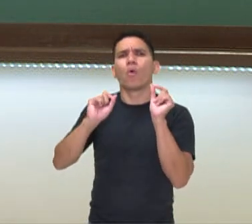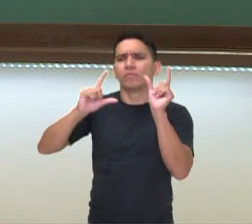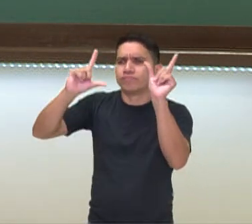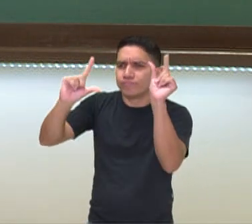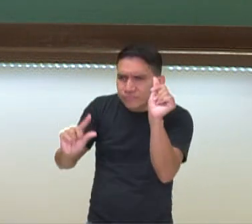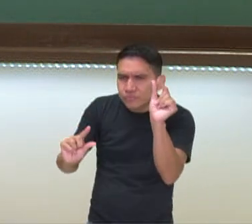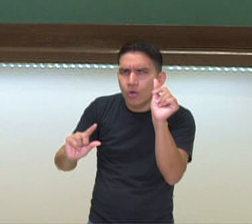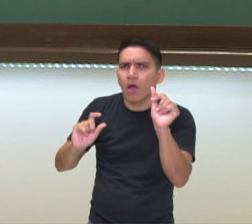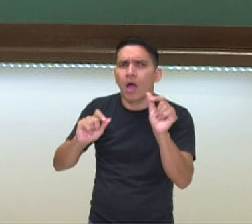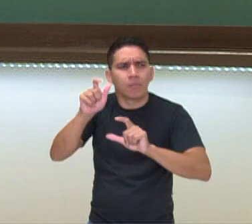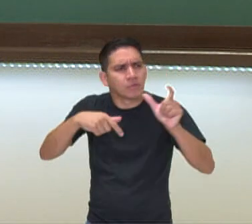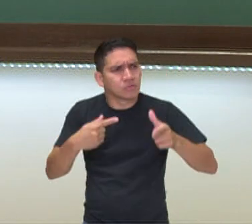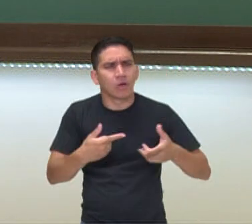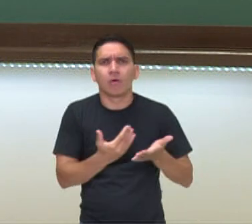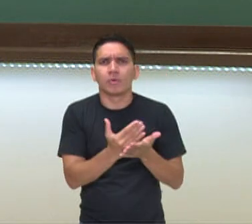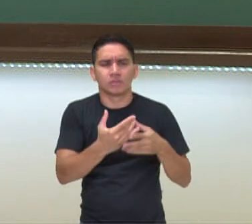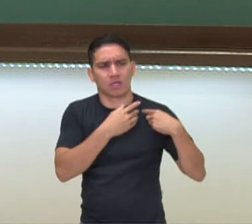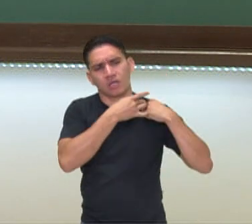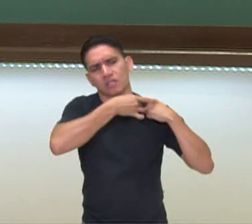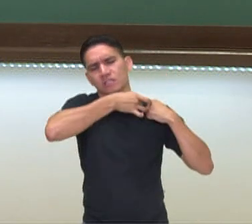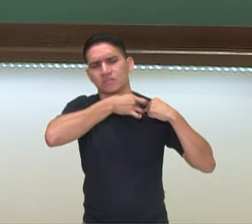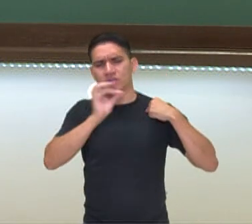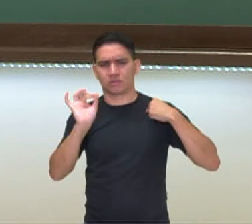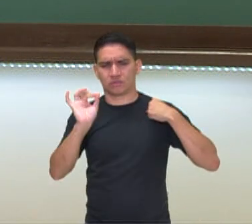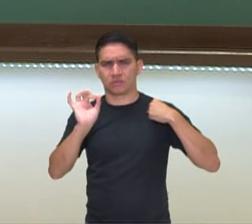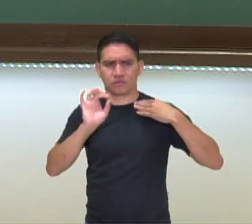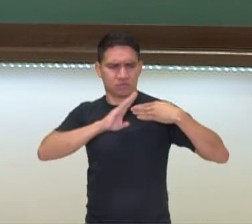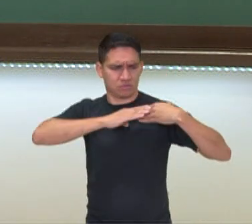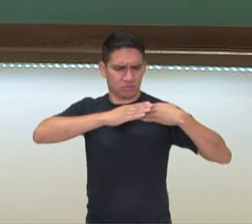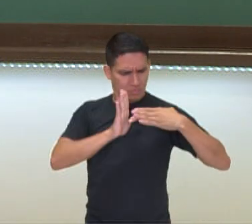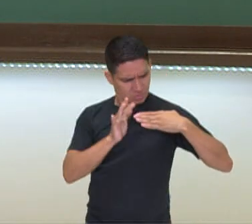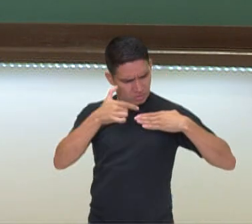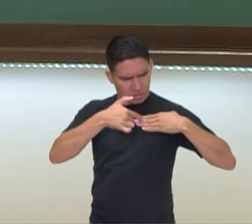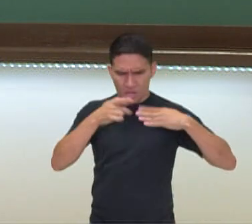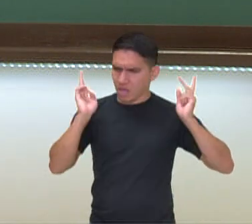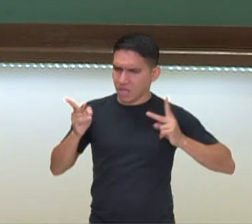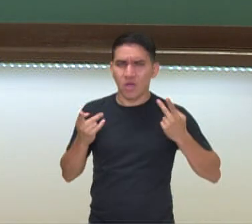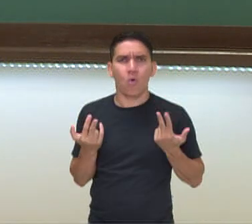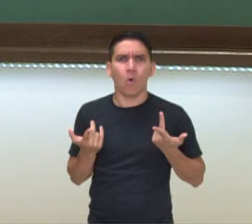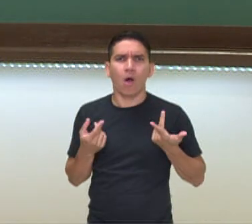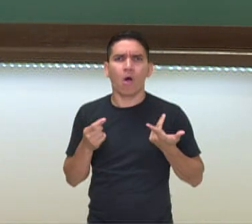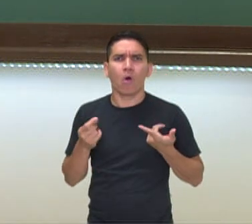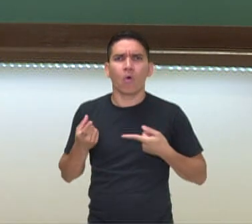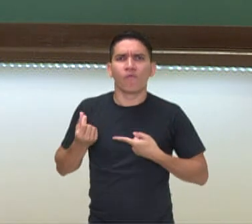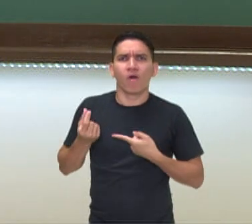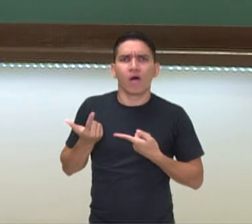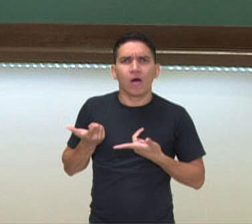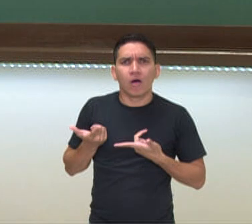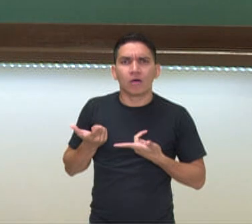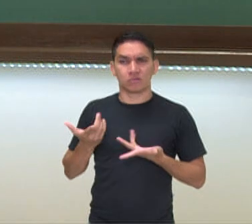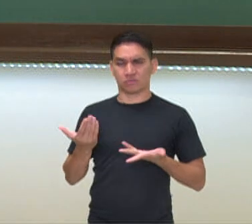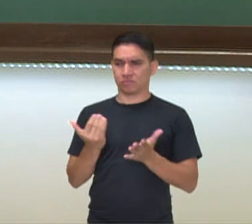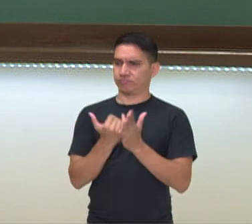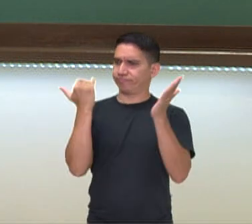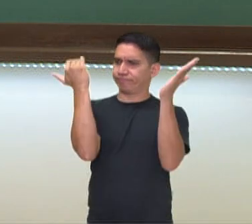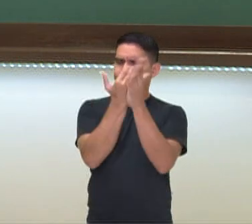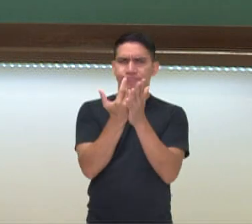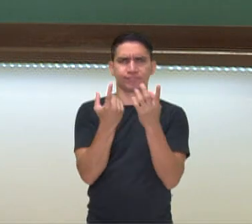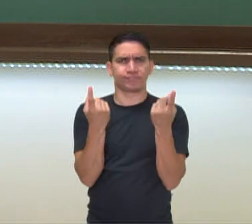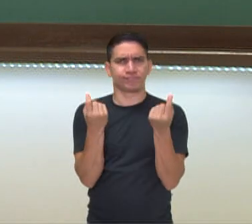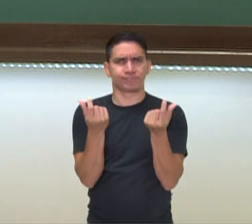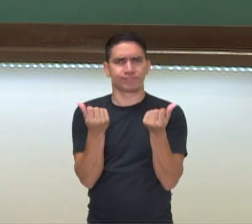fazer? Começaram a retirar essa etiqueta e viram que o preço era o mesmo. E aquele preço que ali estava indicando que era um preço super